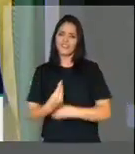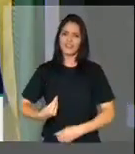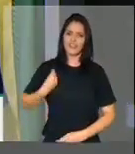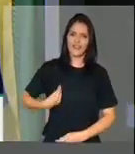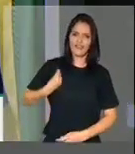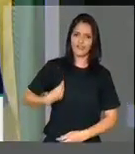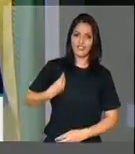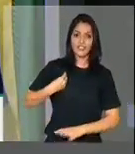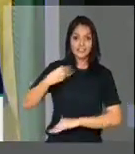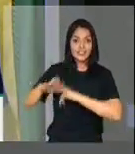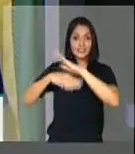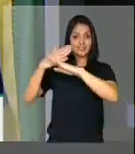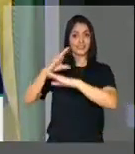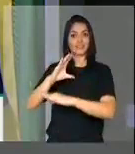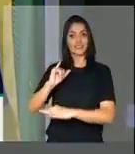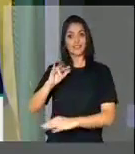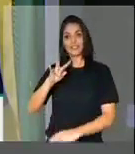civilizada,